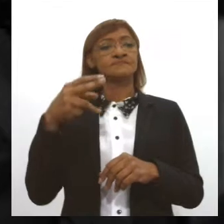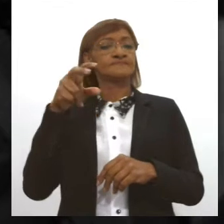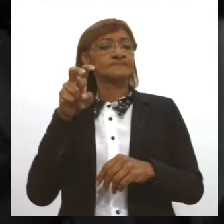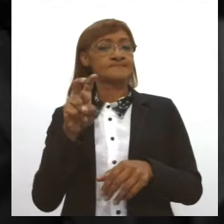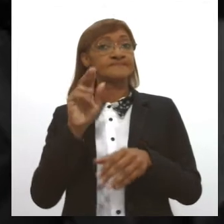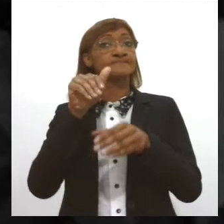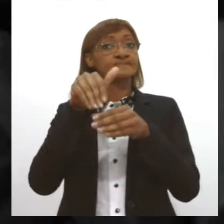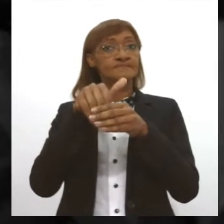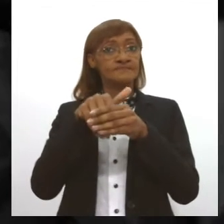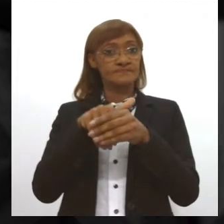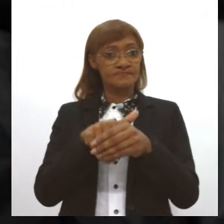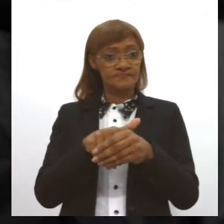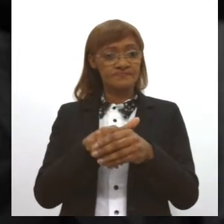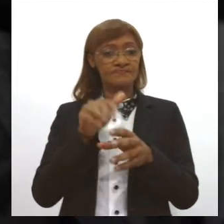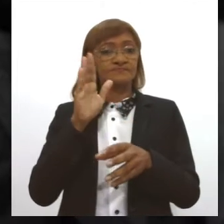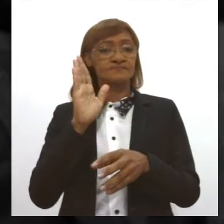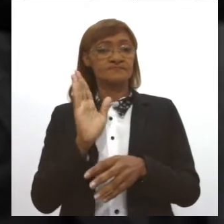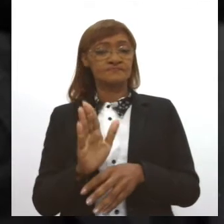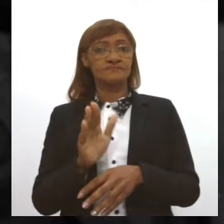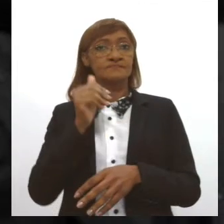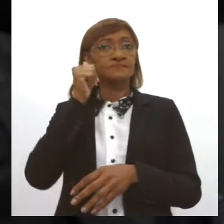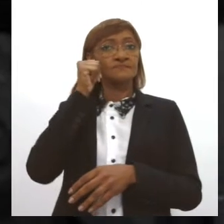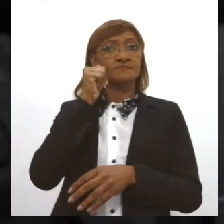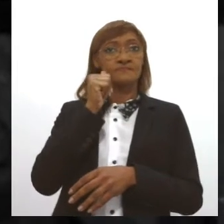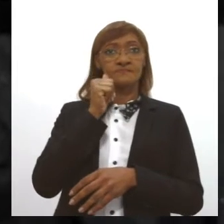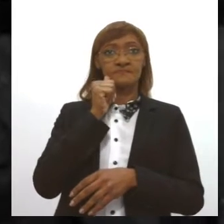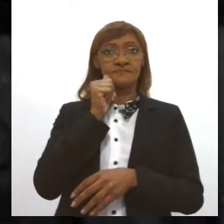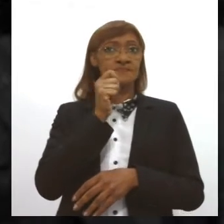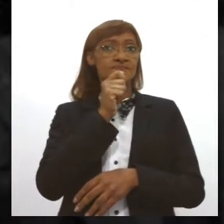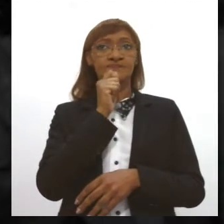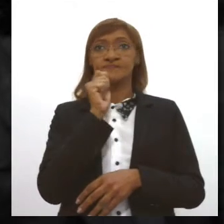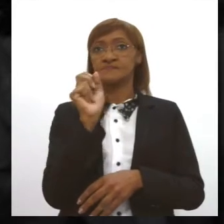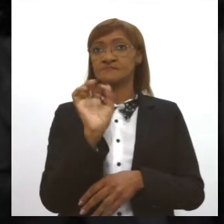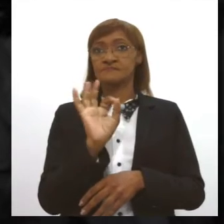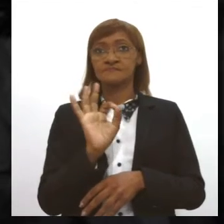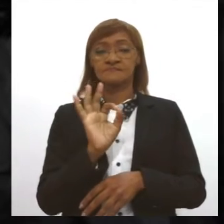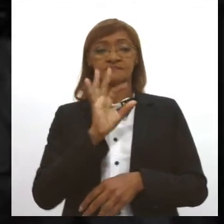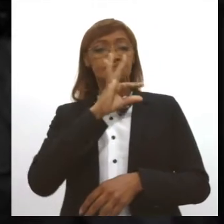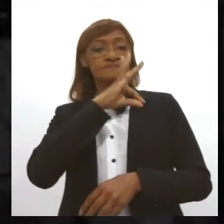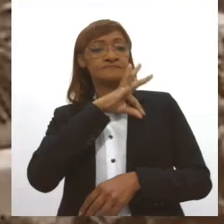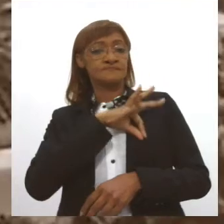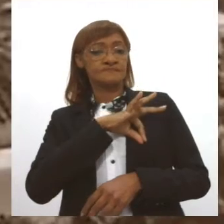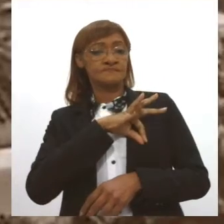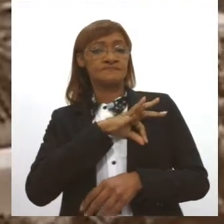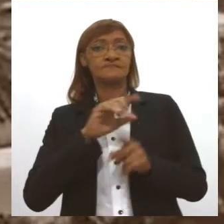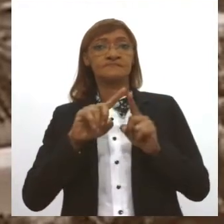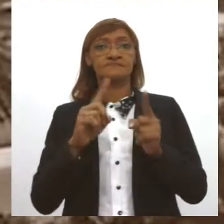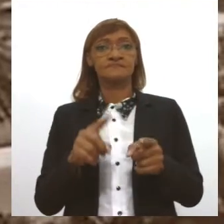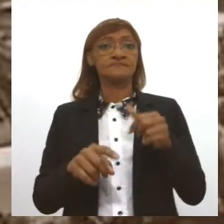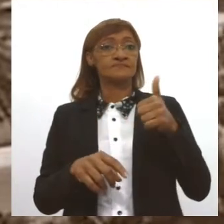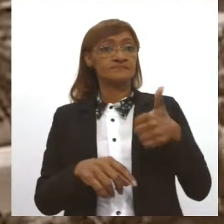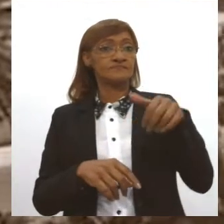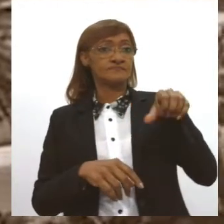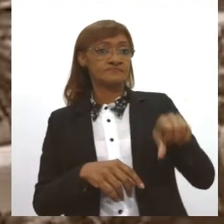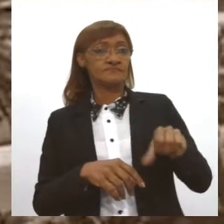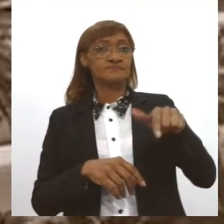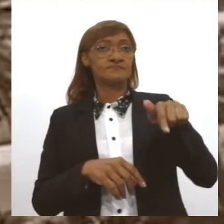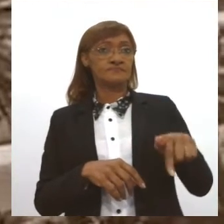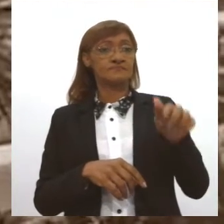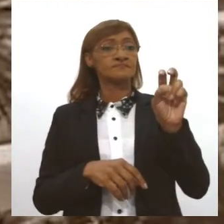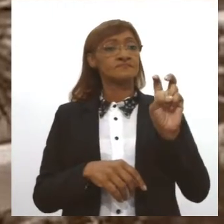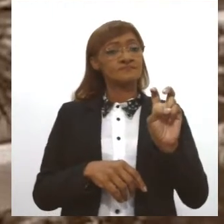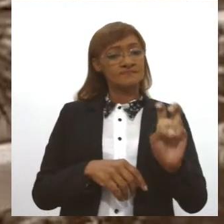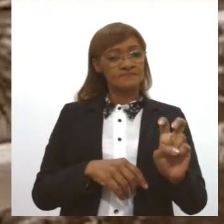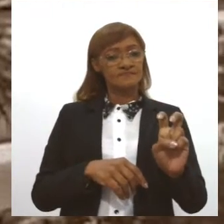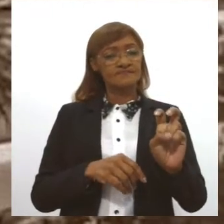ser facultativo para as mulheres que não recebiam salário. E foi só em 1965 que o